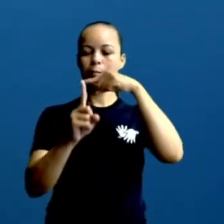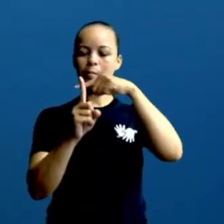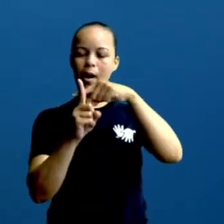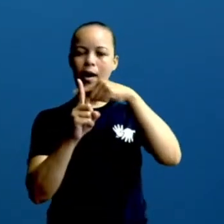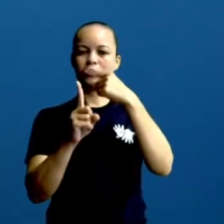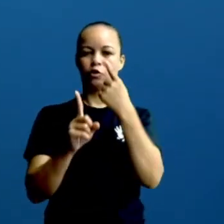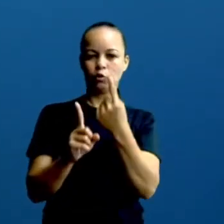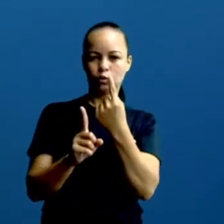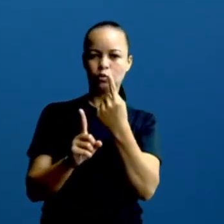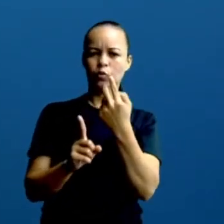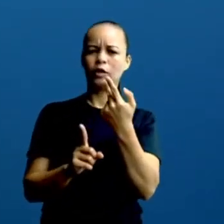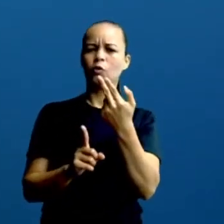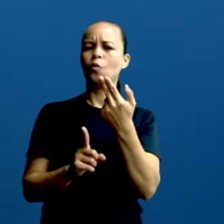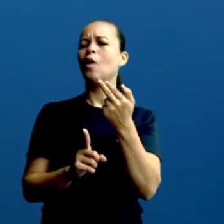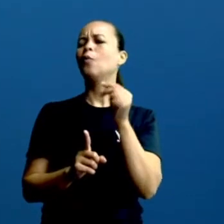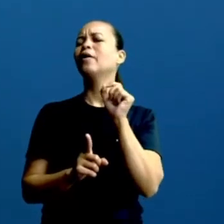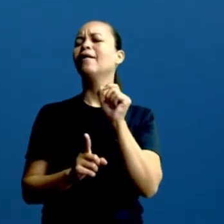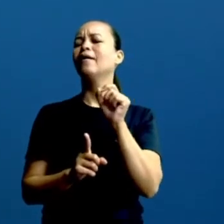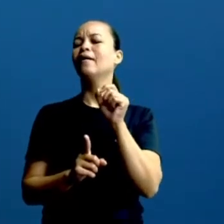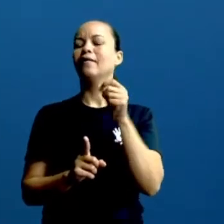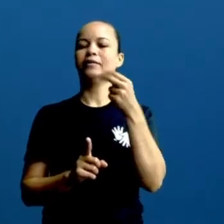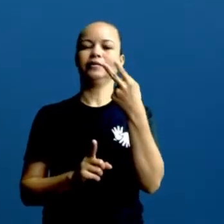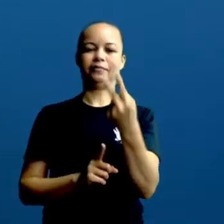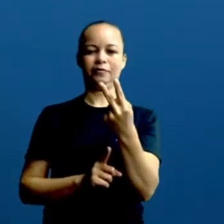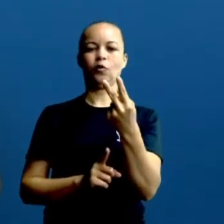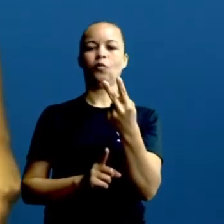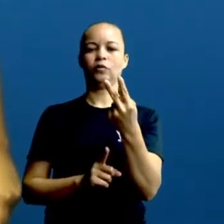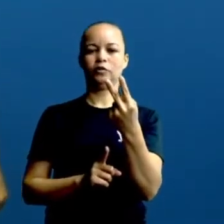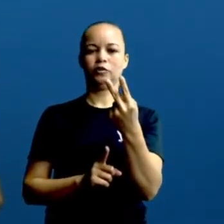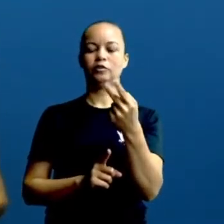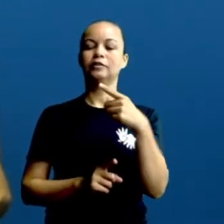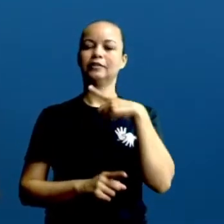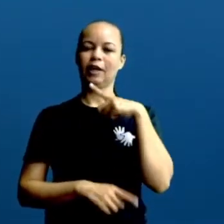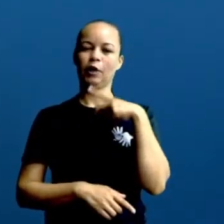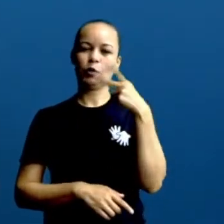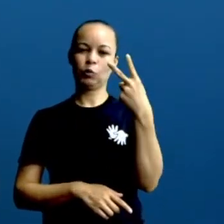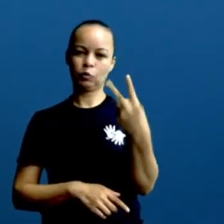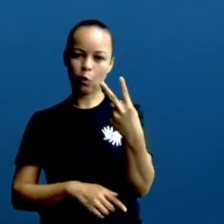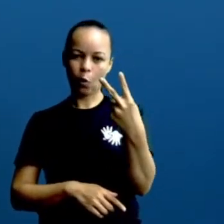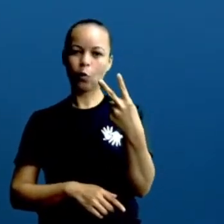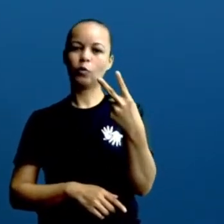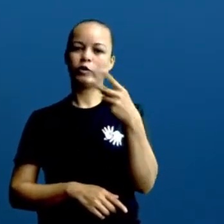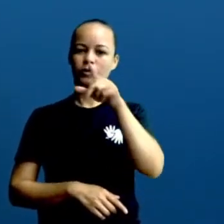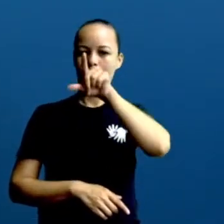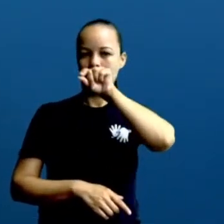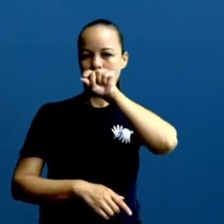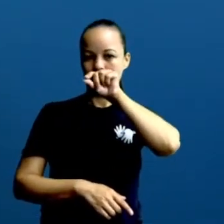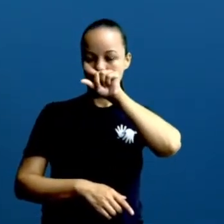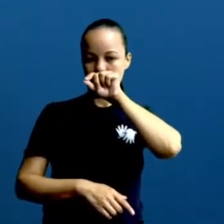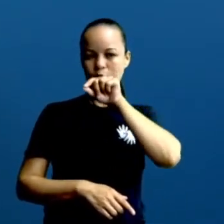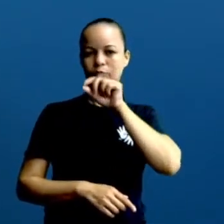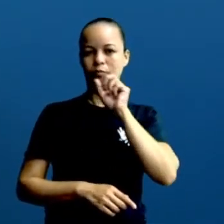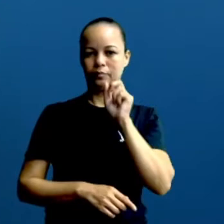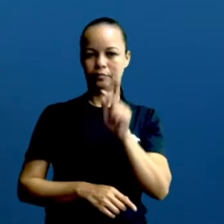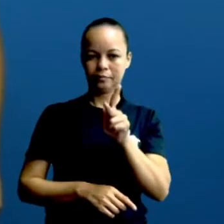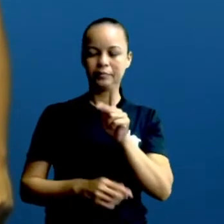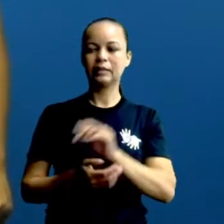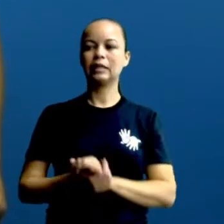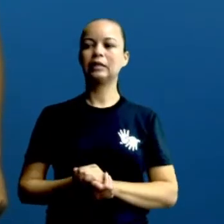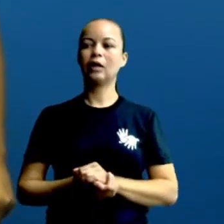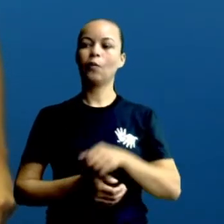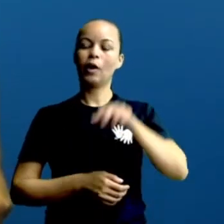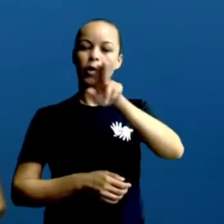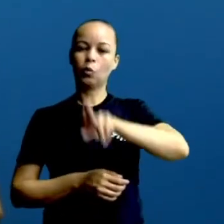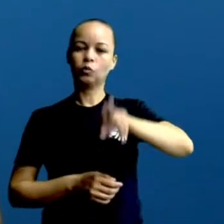mais um é o quê Dois último Dois Passarinhos tá então eu